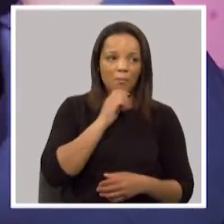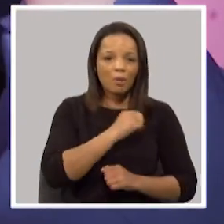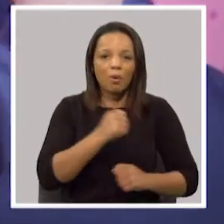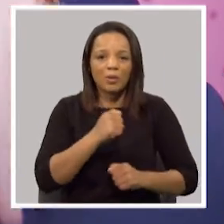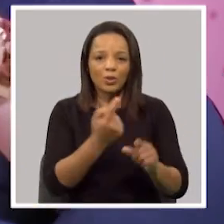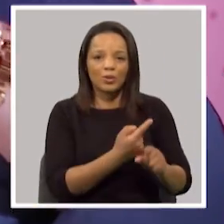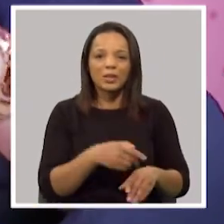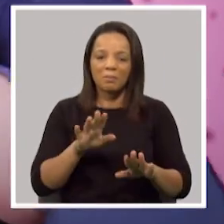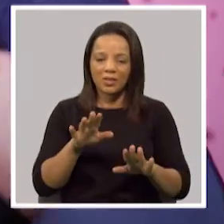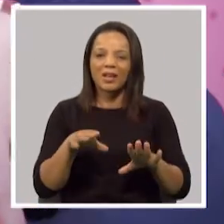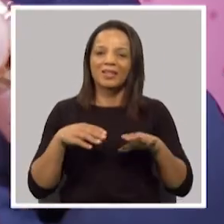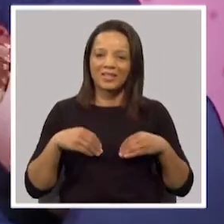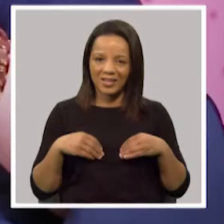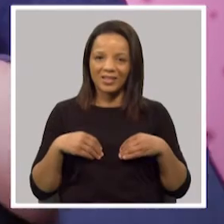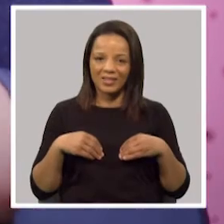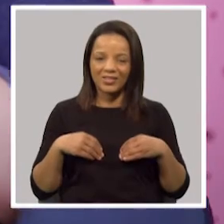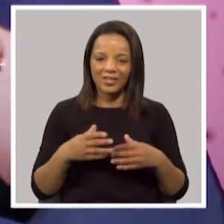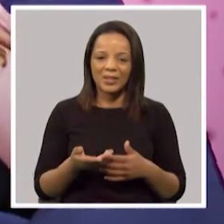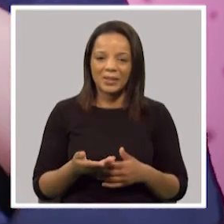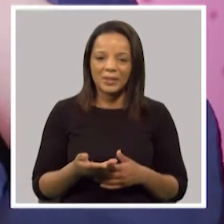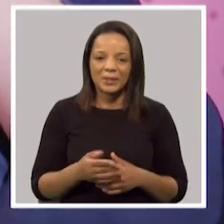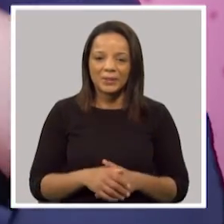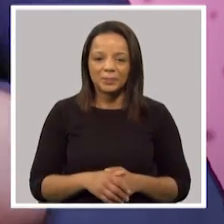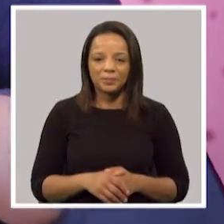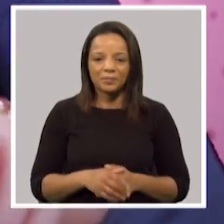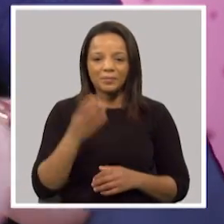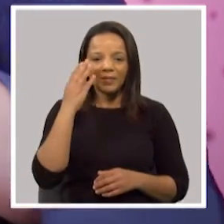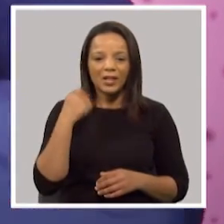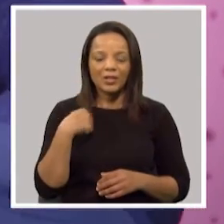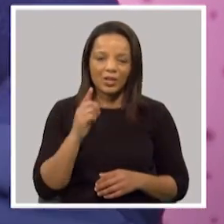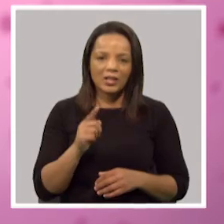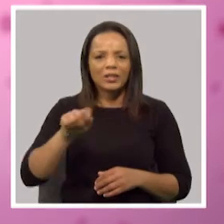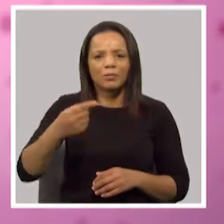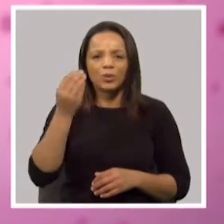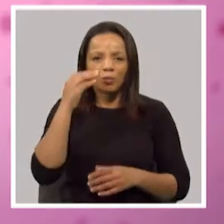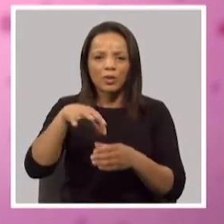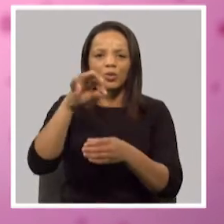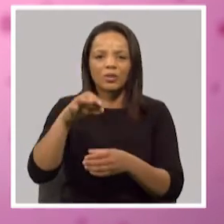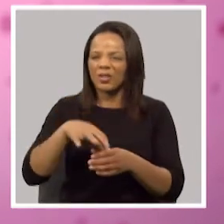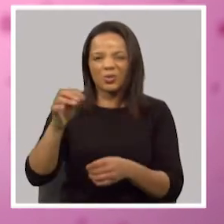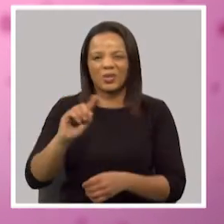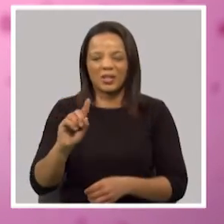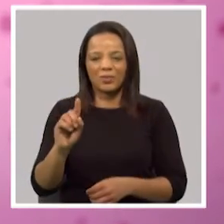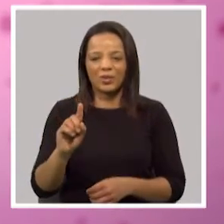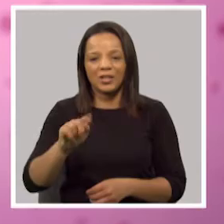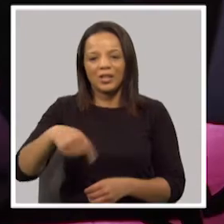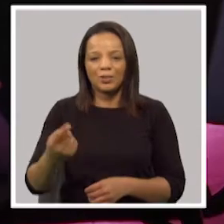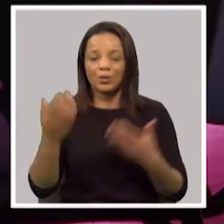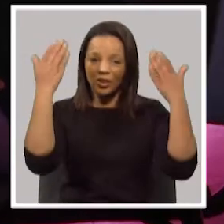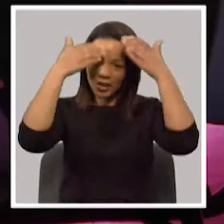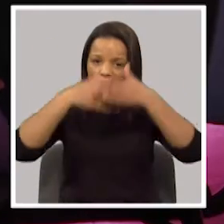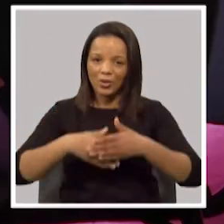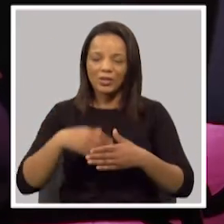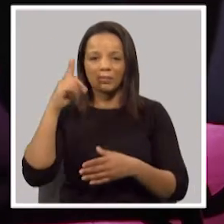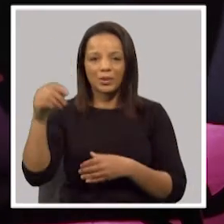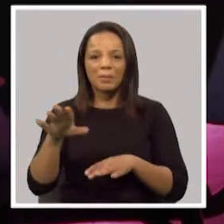ou o que é que seja, mas estás disposta a albergá-los naquele momento. Acho que é magnífico. E depois como é que escolheram? Não escolhemos, acabámos por vir embora